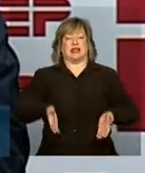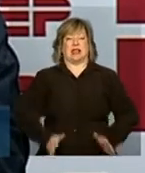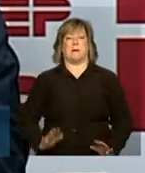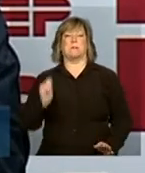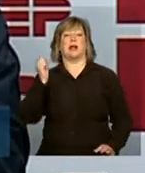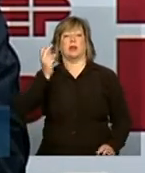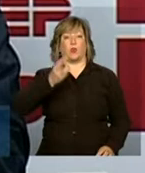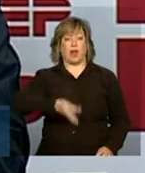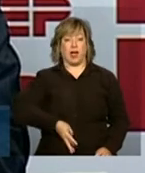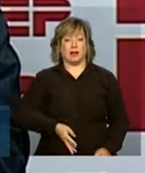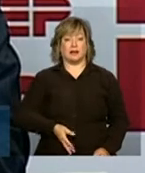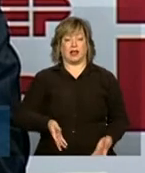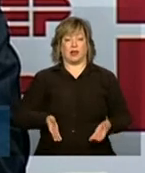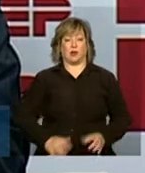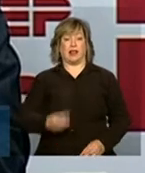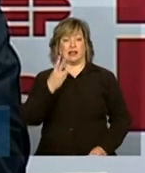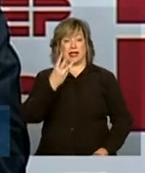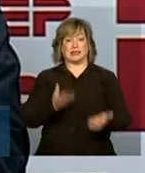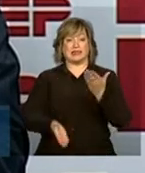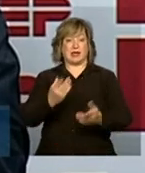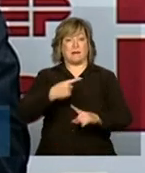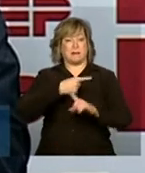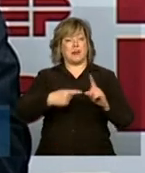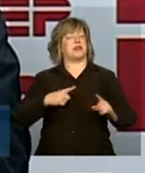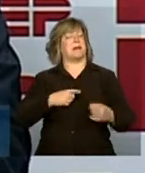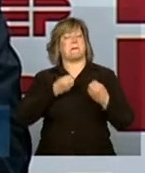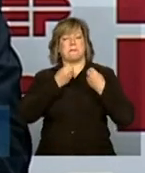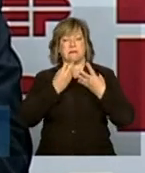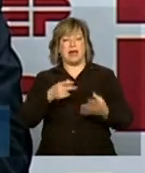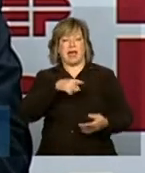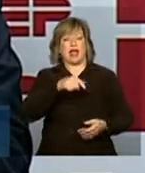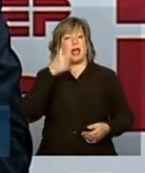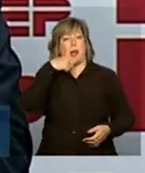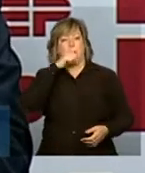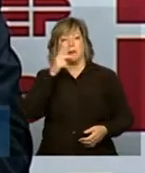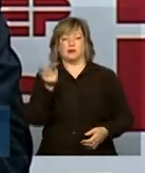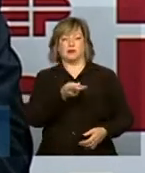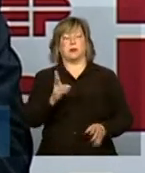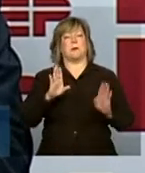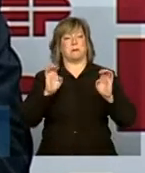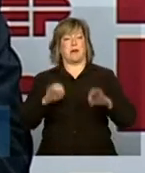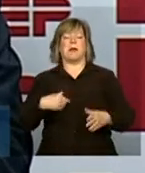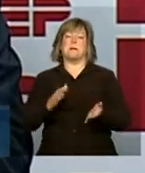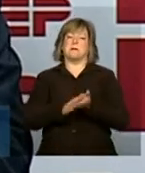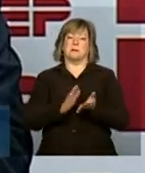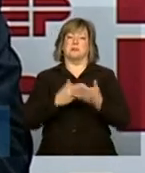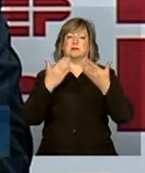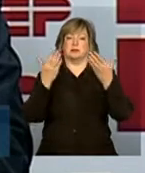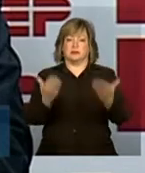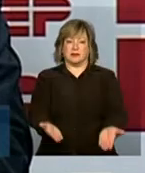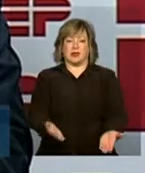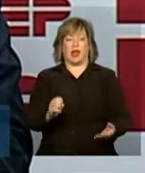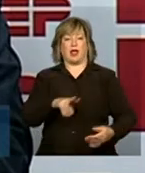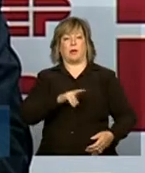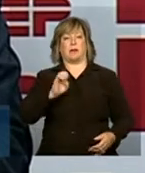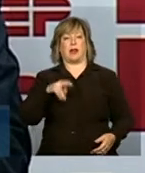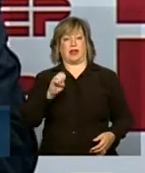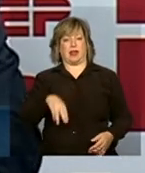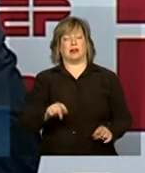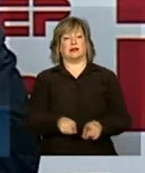madrugada, nasceu com 3,5 kg, passa muito bem, ela e a mãe. E nós queremos parabenizá-la em nome do Enem. E